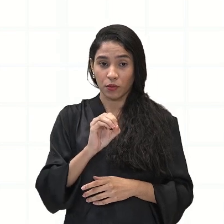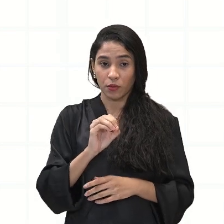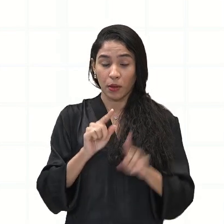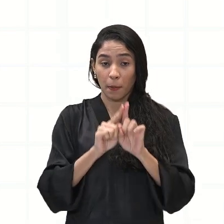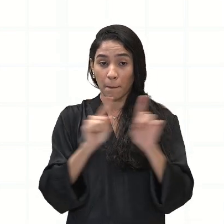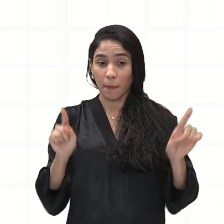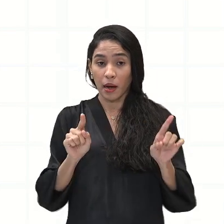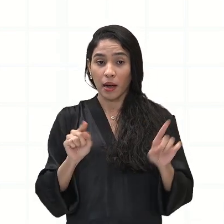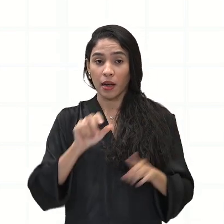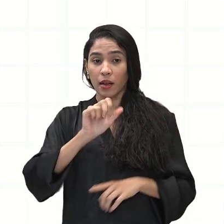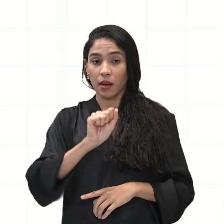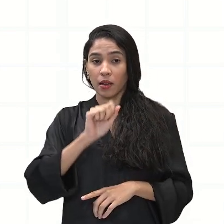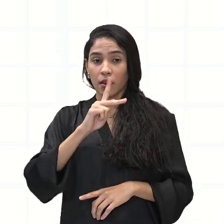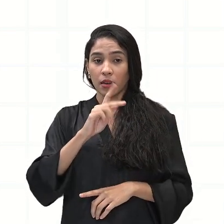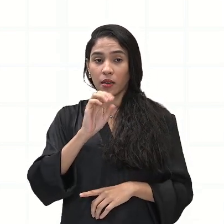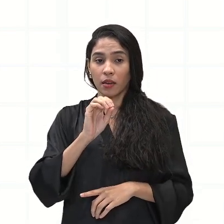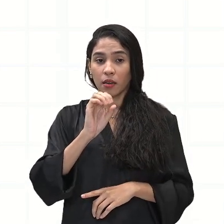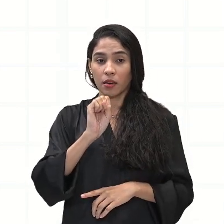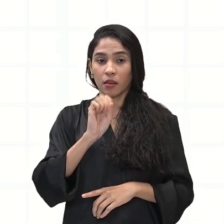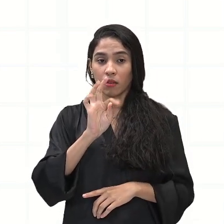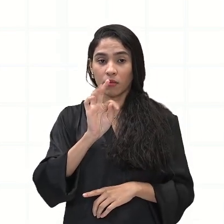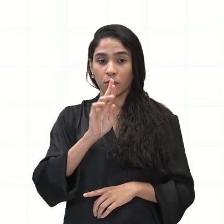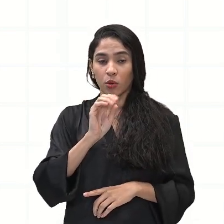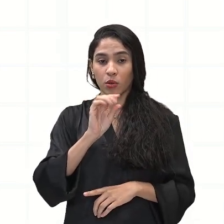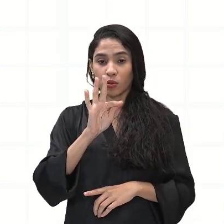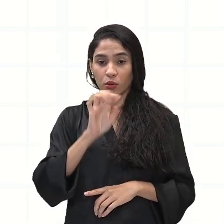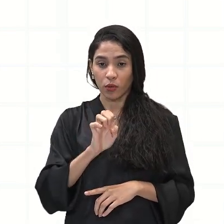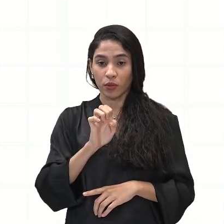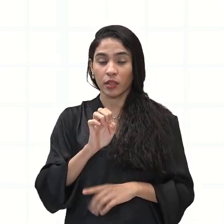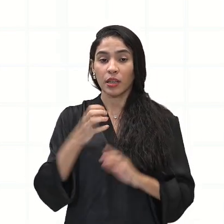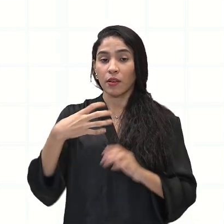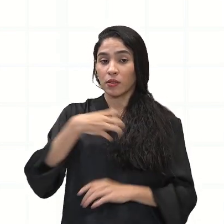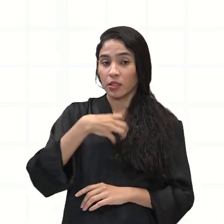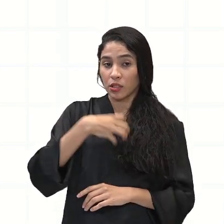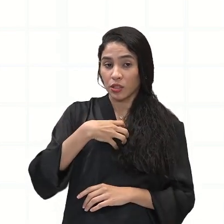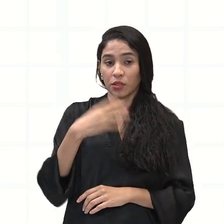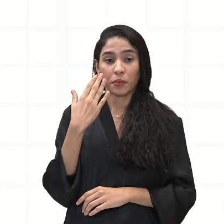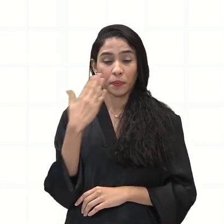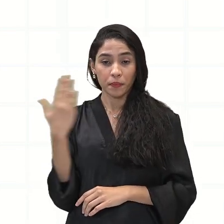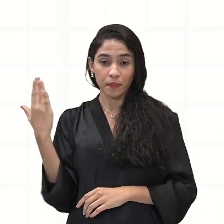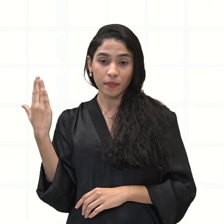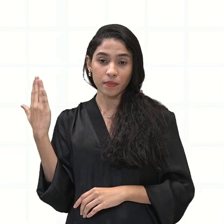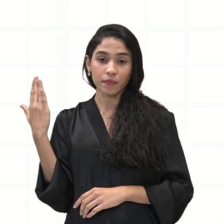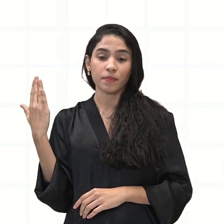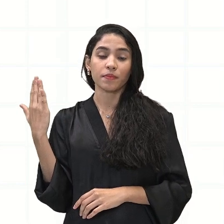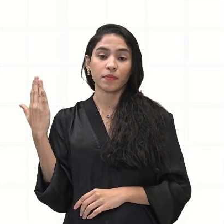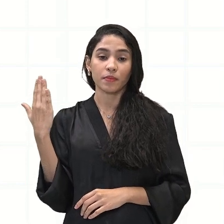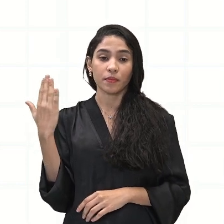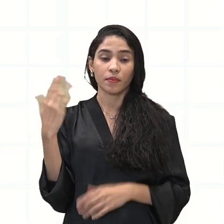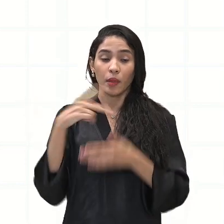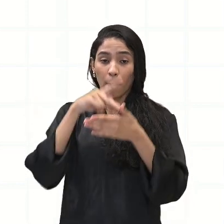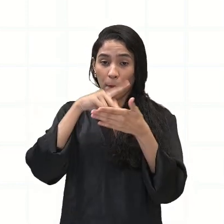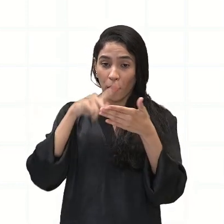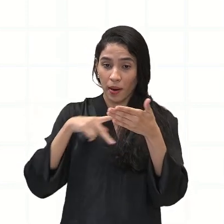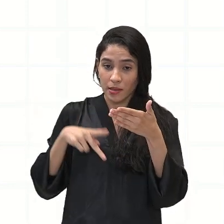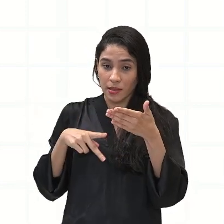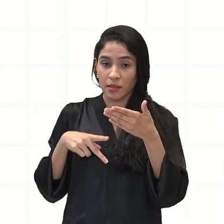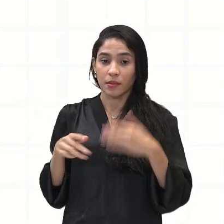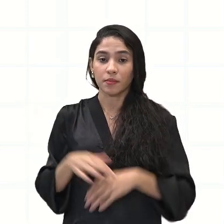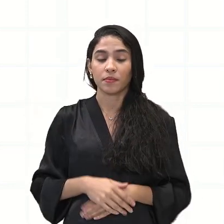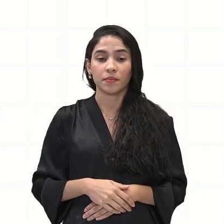o apóstrofe, nesse sentido, como nós vimos no poema